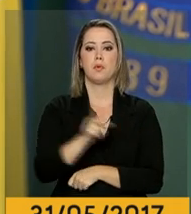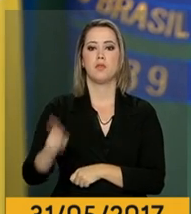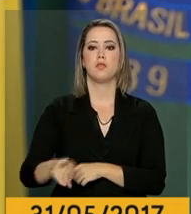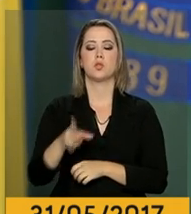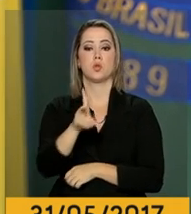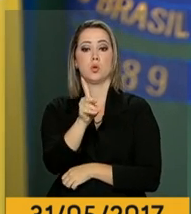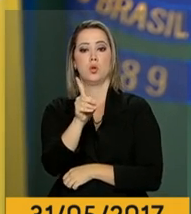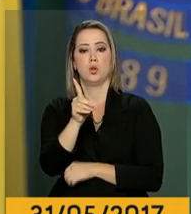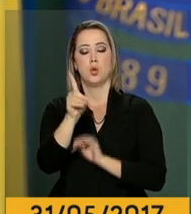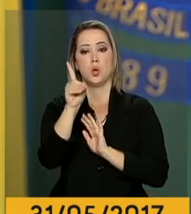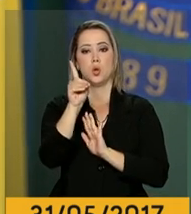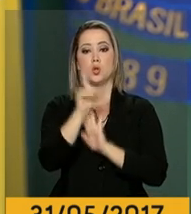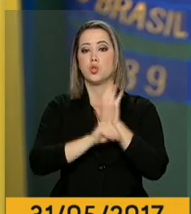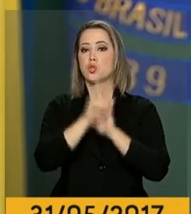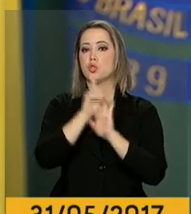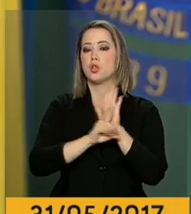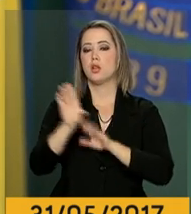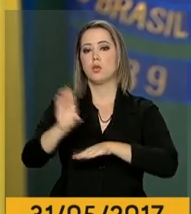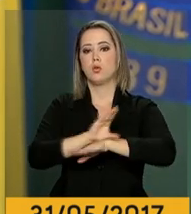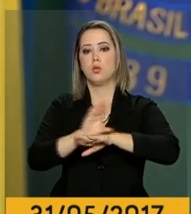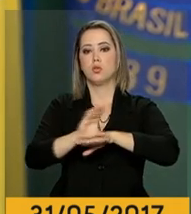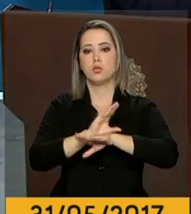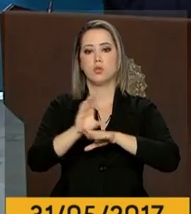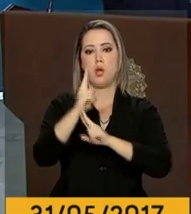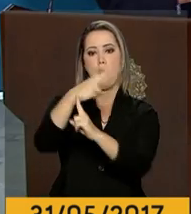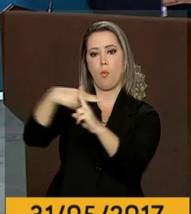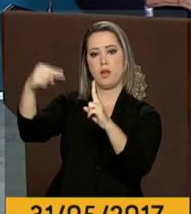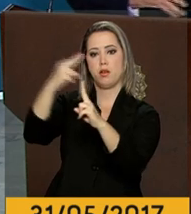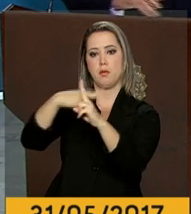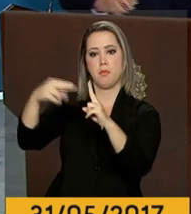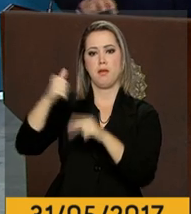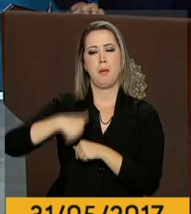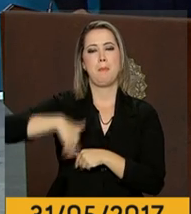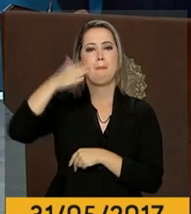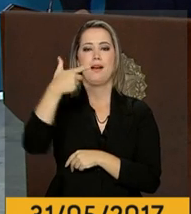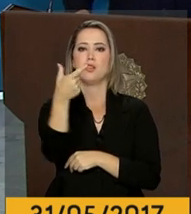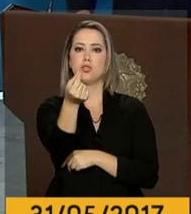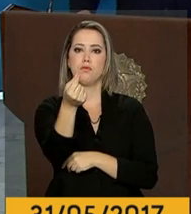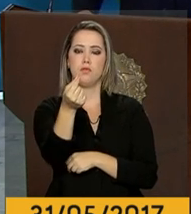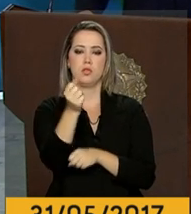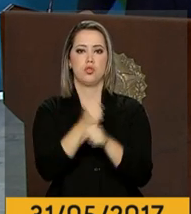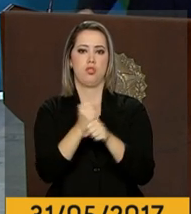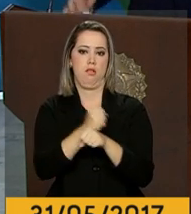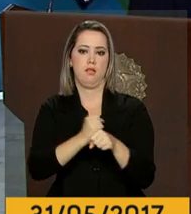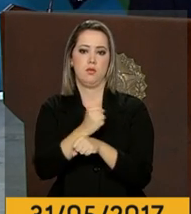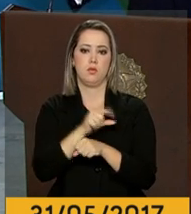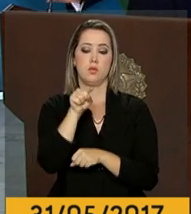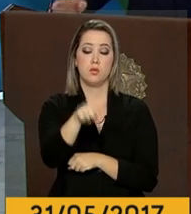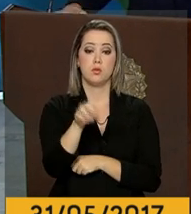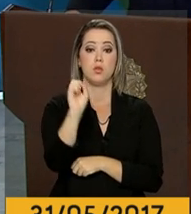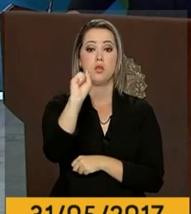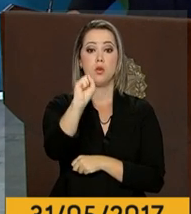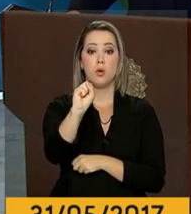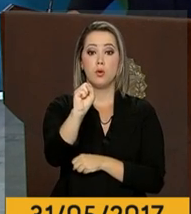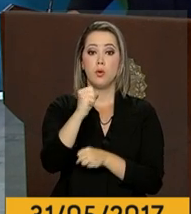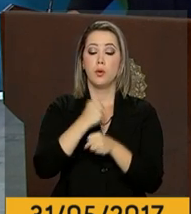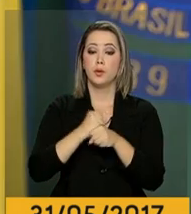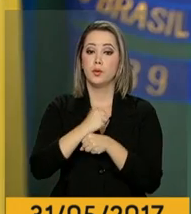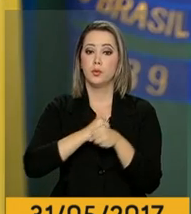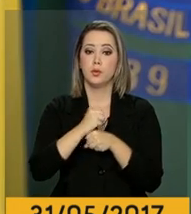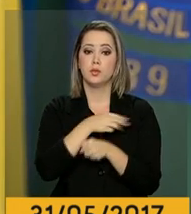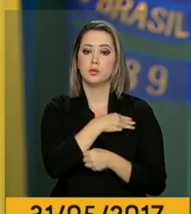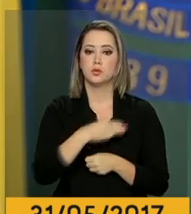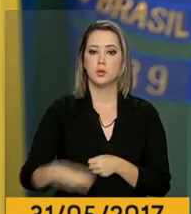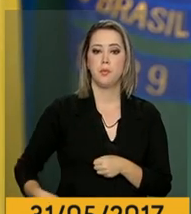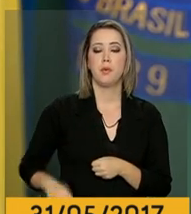Constitucional da UNB por mais de 20 anos, né? Por mais de 20 anos, seus 8 anos como ministro